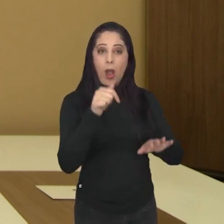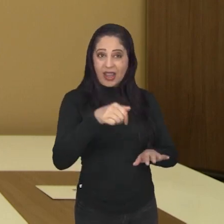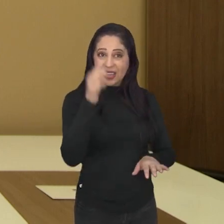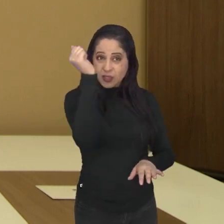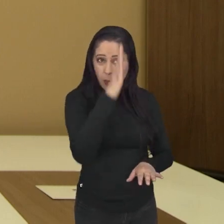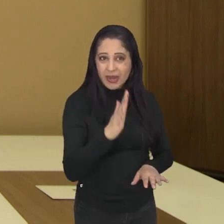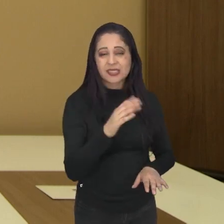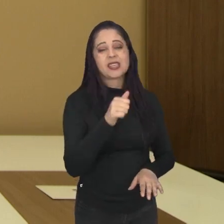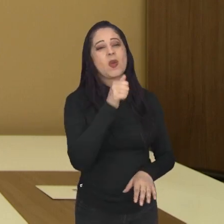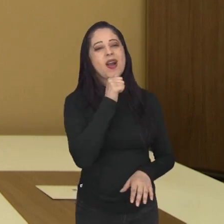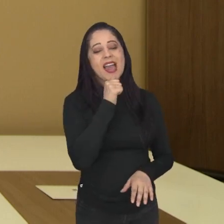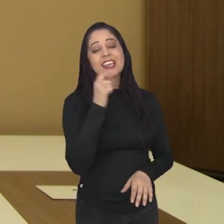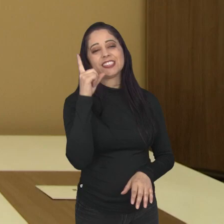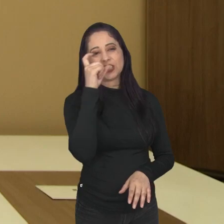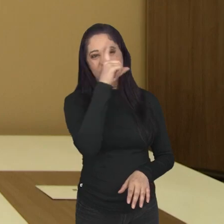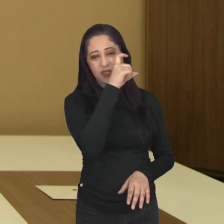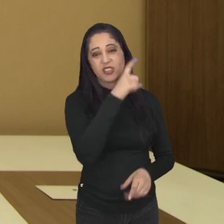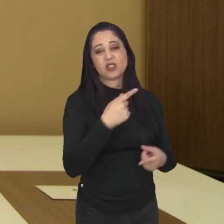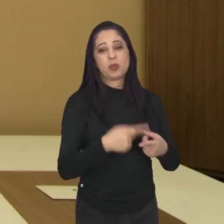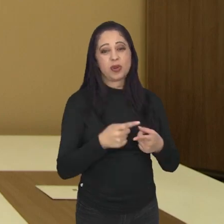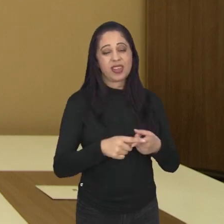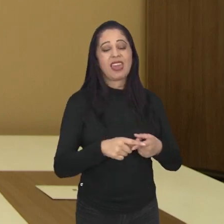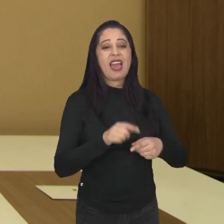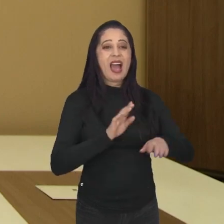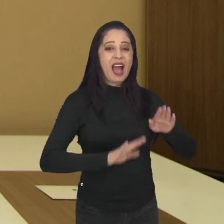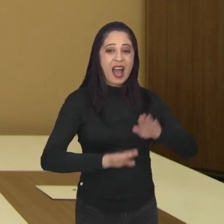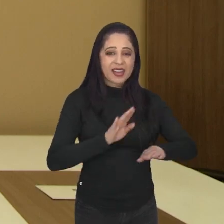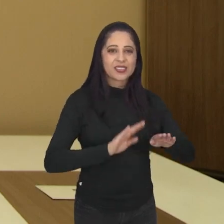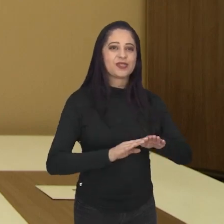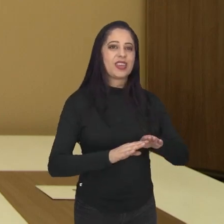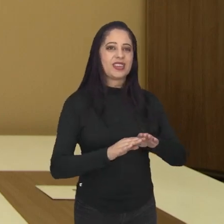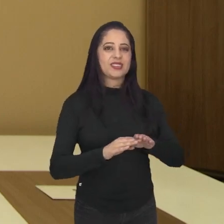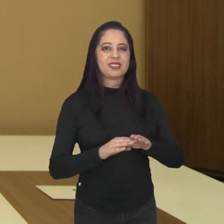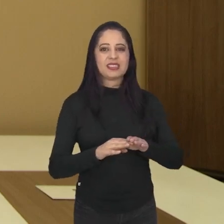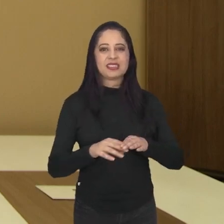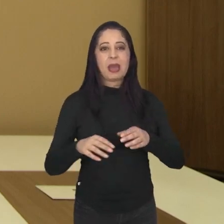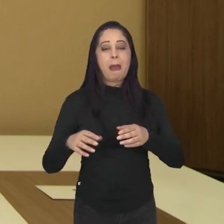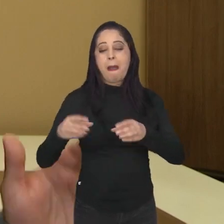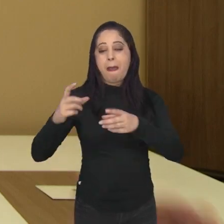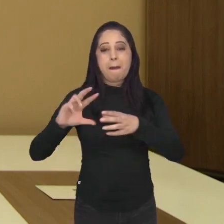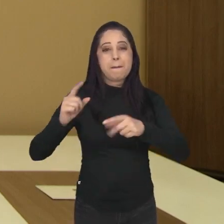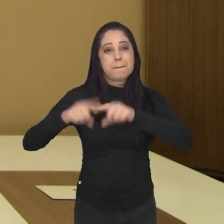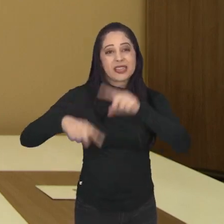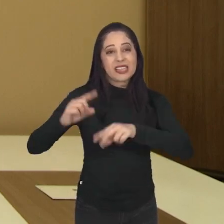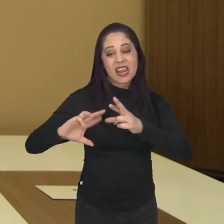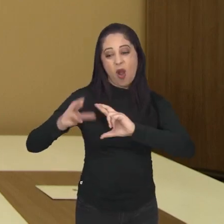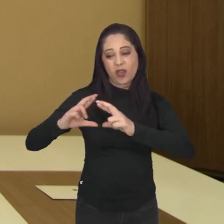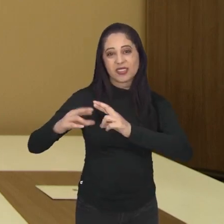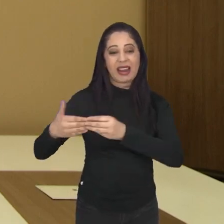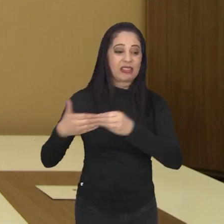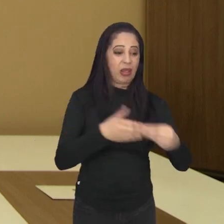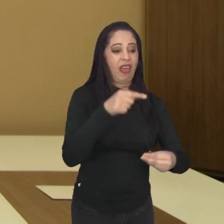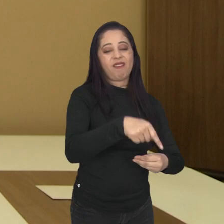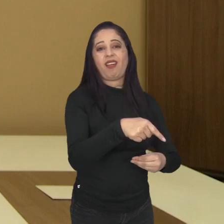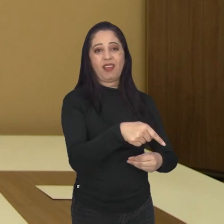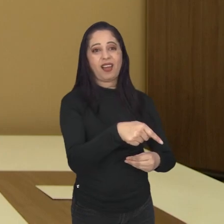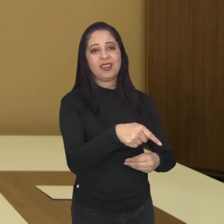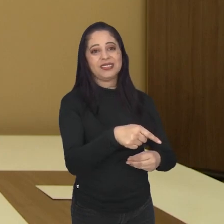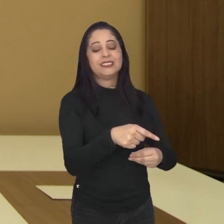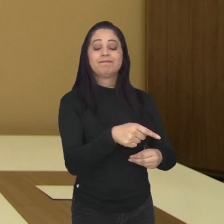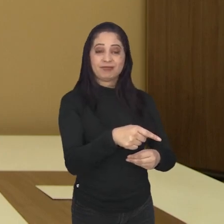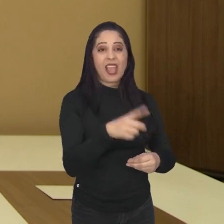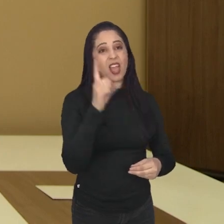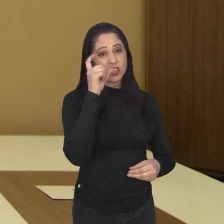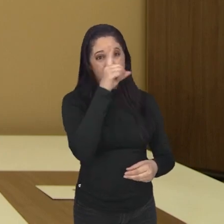grande parte do Brasil a gente ainda manda muito material reciclável muito material orgânico direto para ter erro sem se recuperado para reciclagem